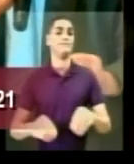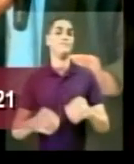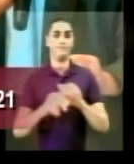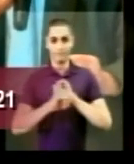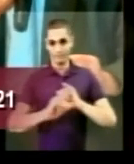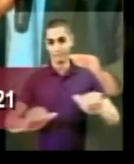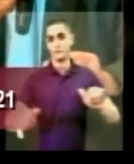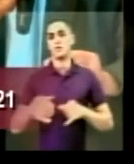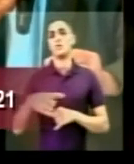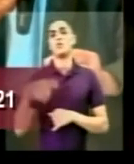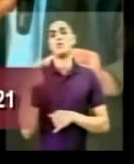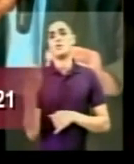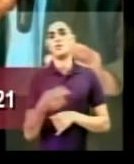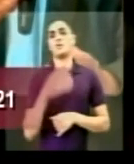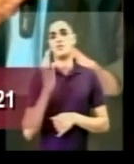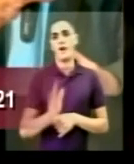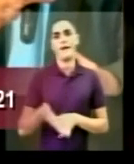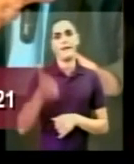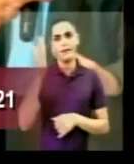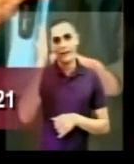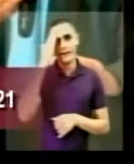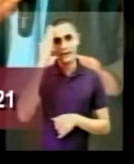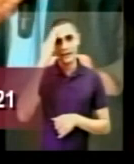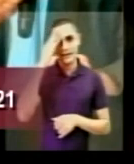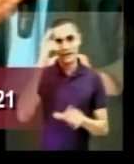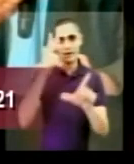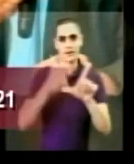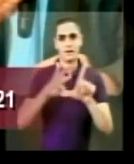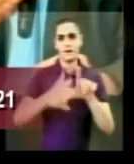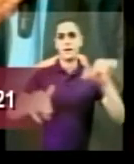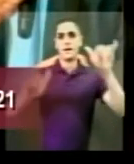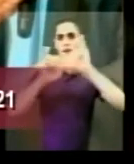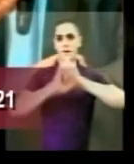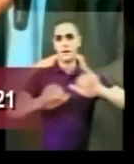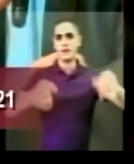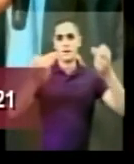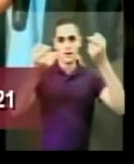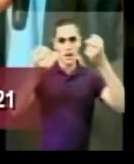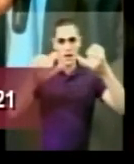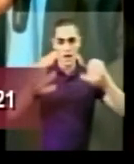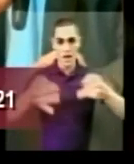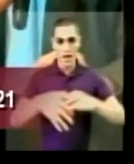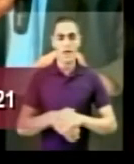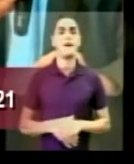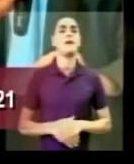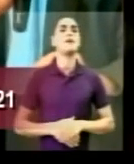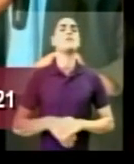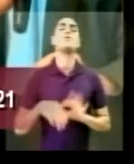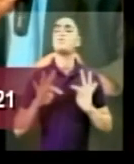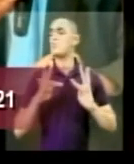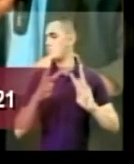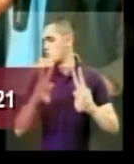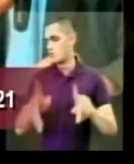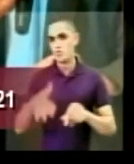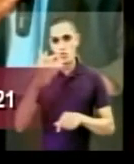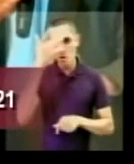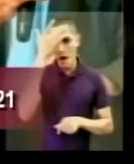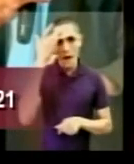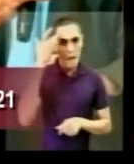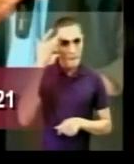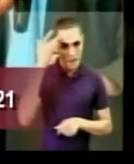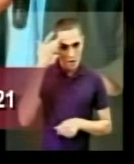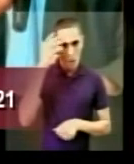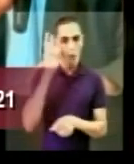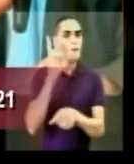Nós sabíamos, e nessas lives que fizemos antes, que todo mundo cuidasse demais do final